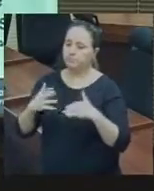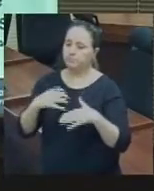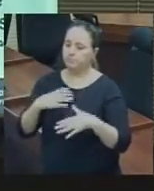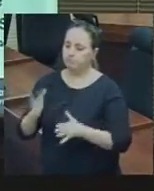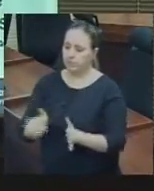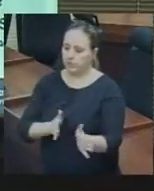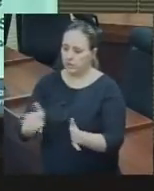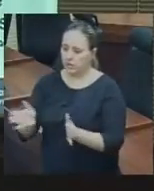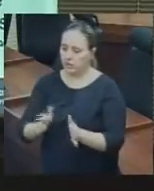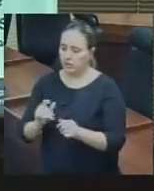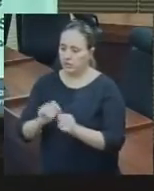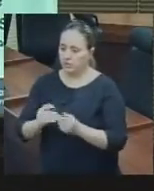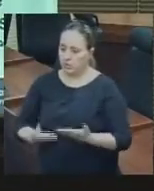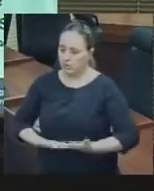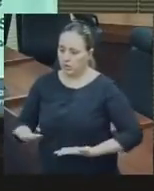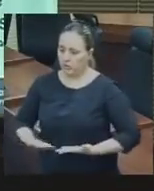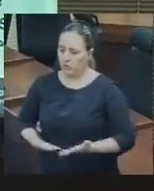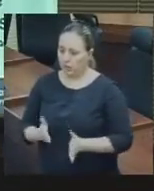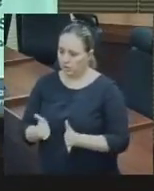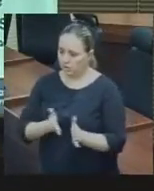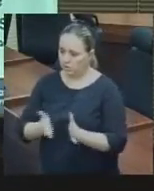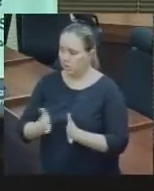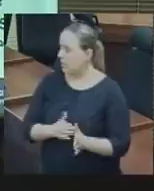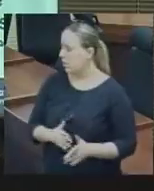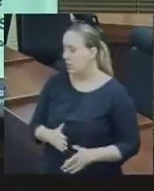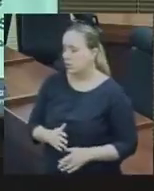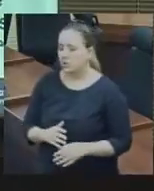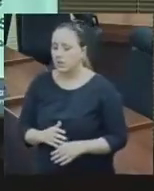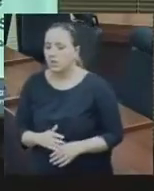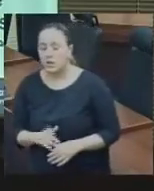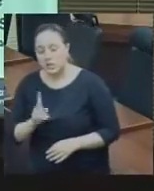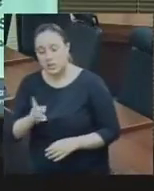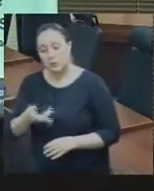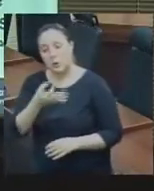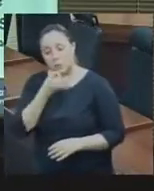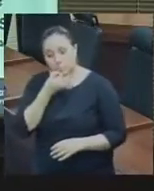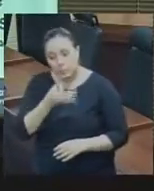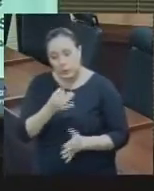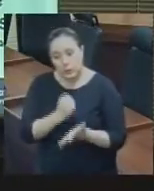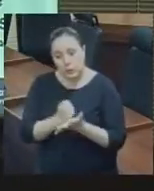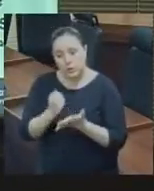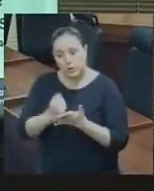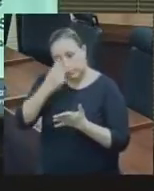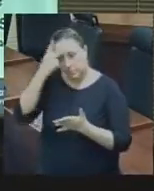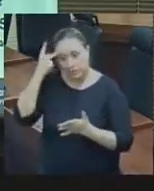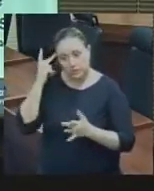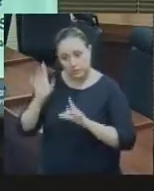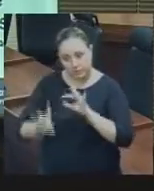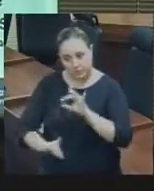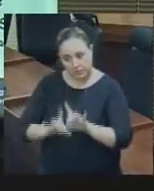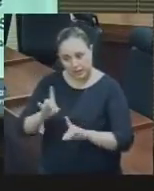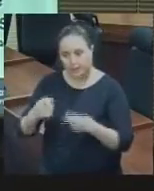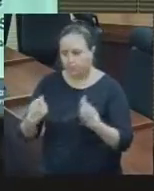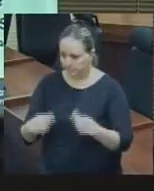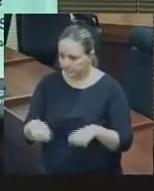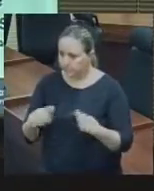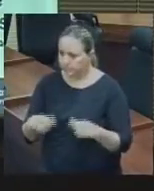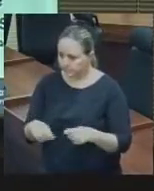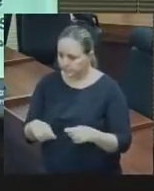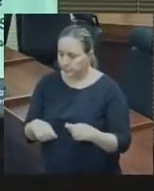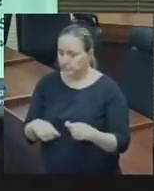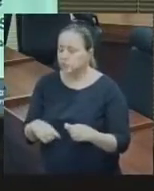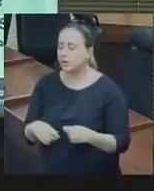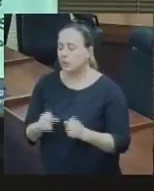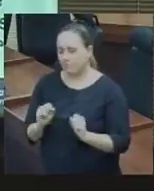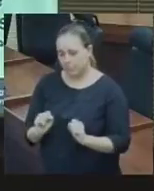realizar o serviço de maneira acessível não deixem de sugerir a contratação de pessoas especializadas isso existe